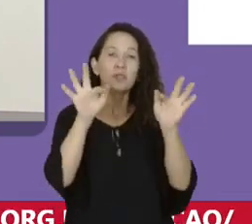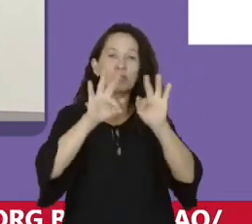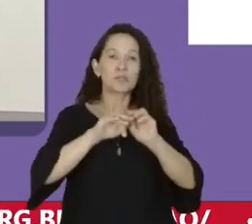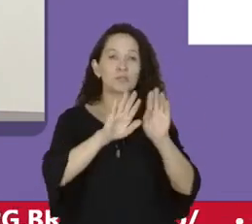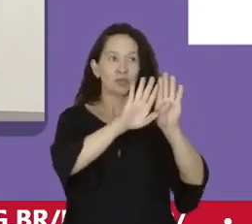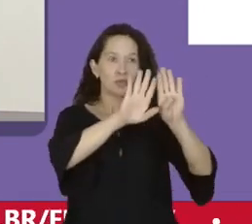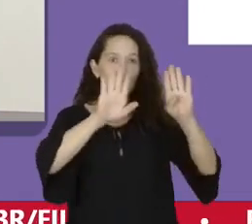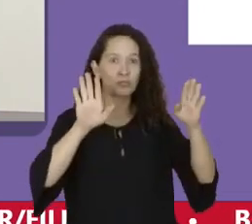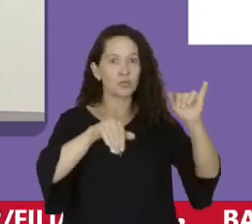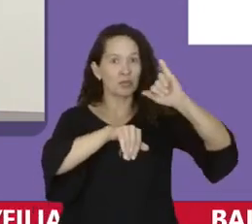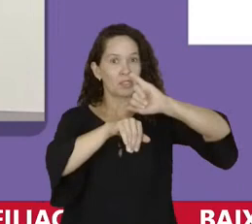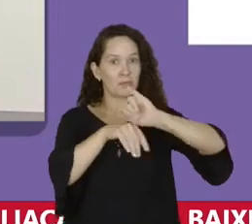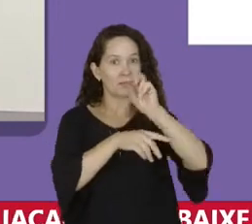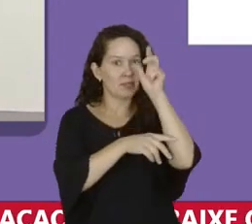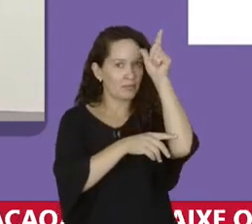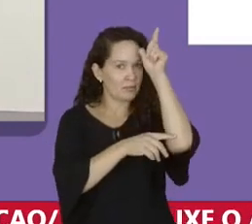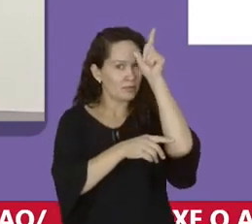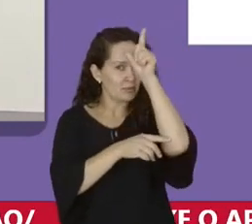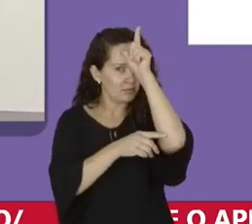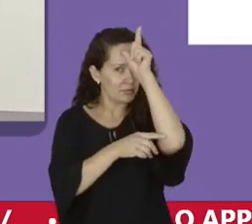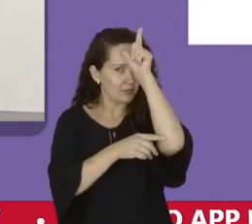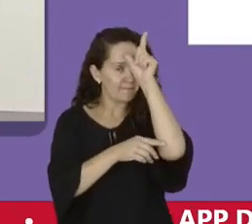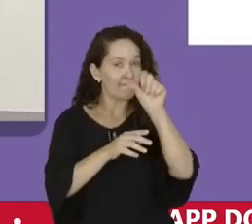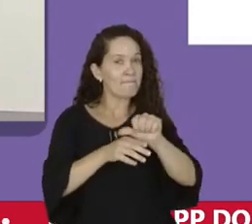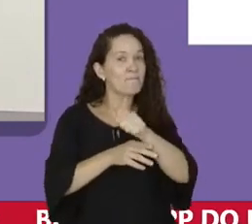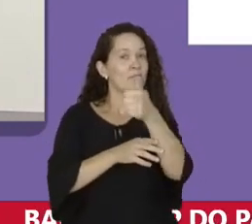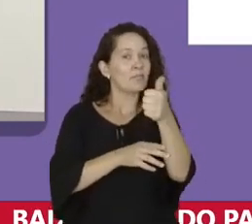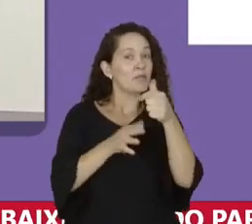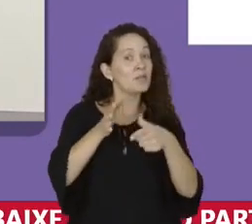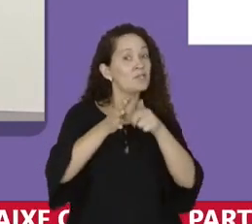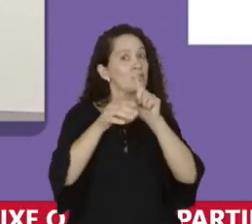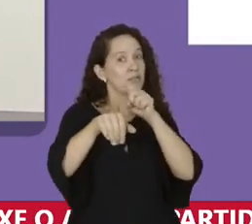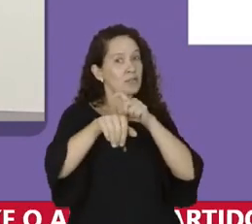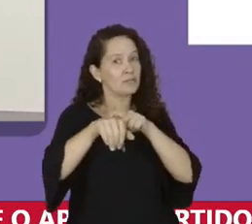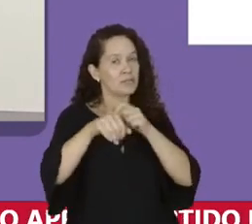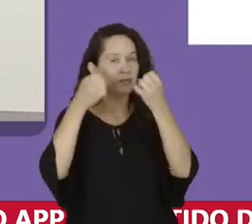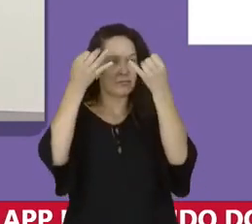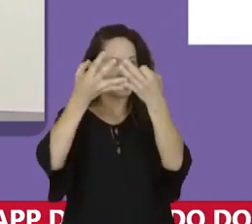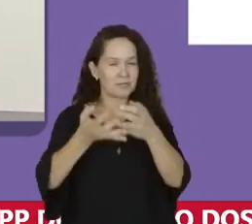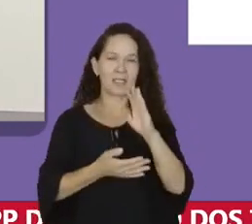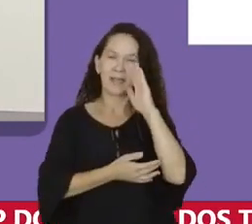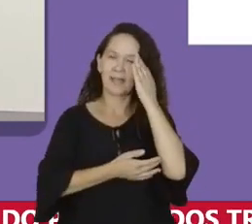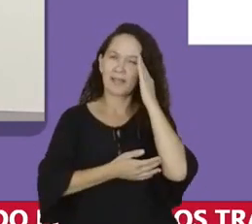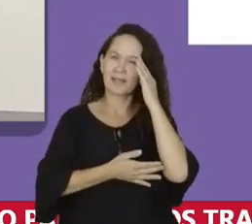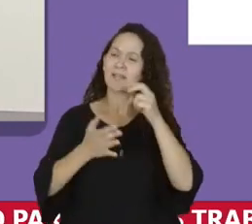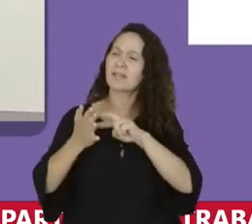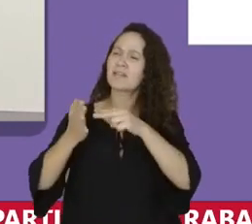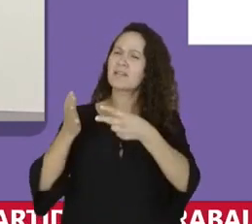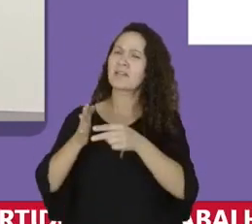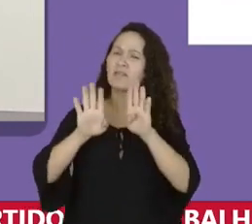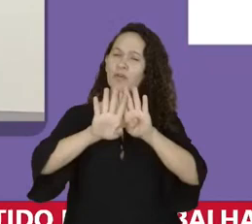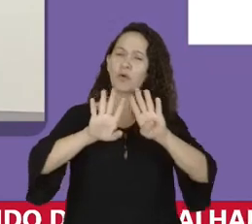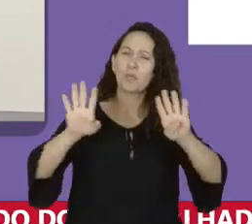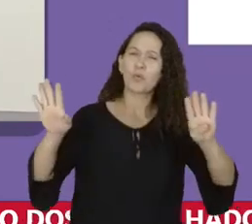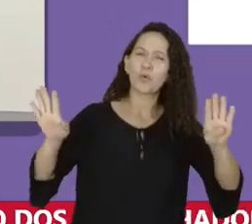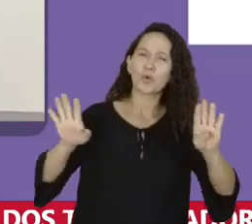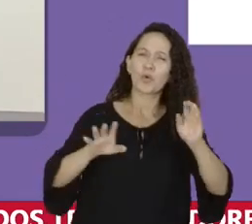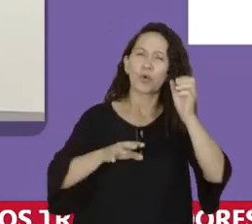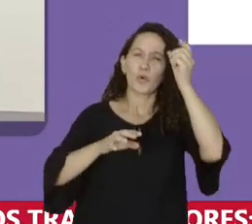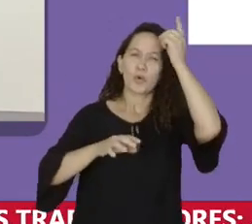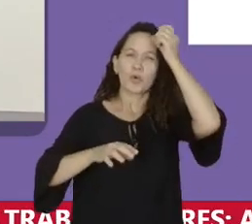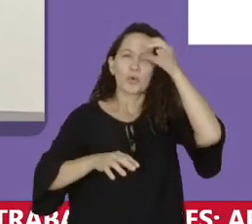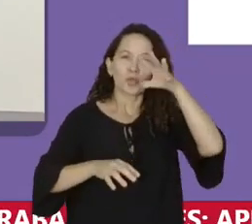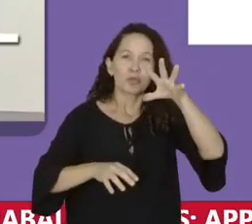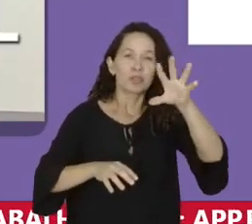muro. Mas para entender isso, nós precisamos voltar um pouquinho no tempo e entender o que era esta doutrina chamada